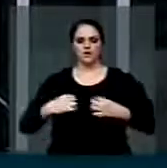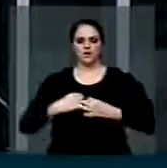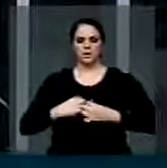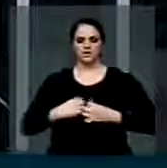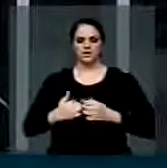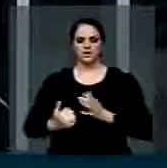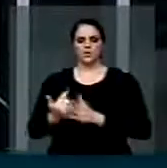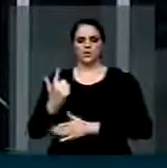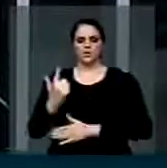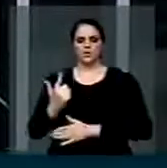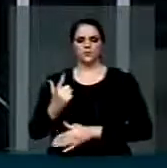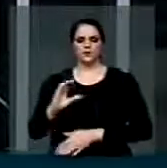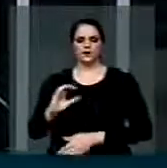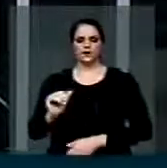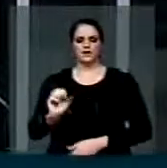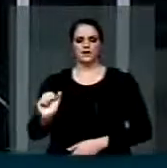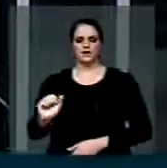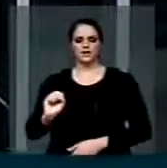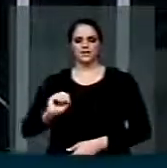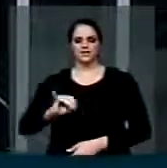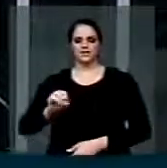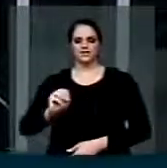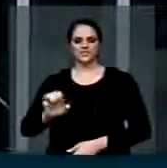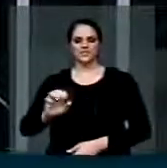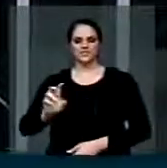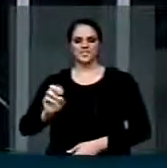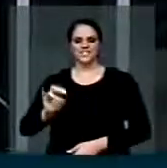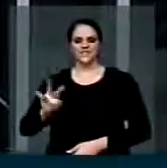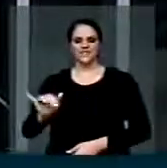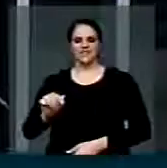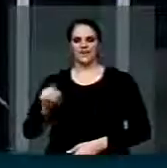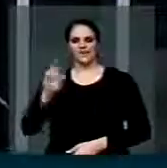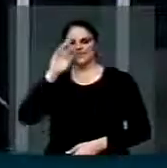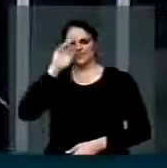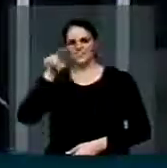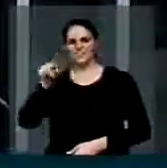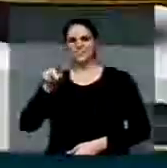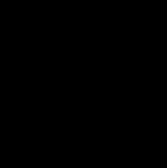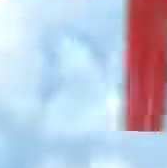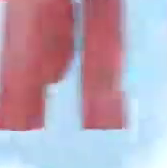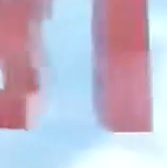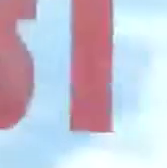comprado lá nas casas do Zé Silva, e Vossa Excelência for avalista. Muito obrigado, presidente.